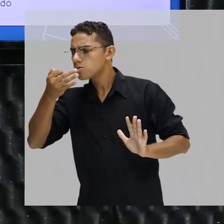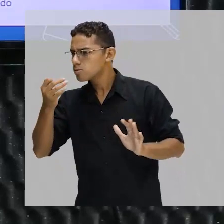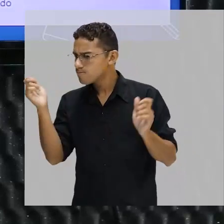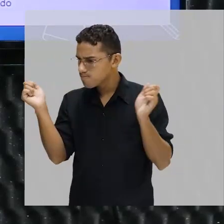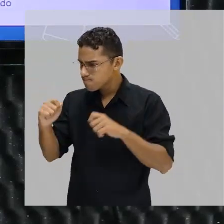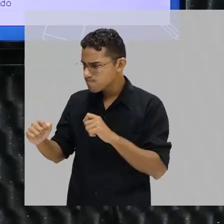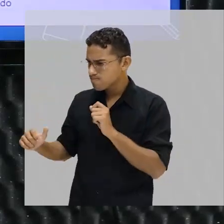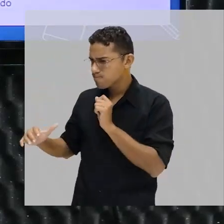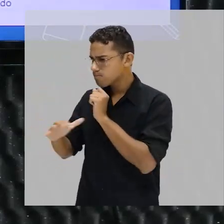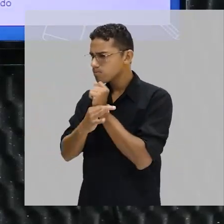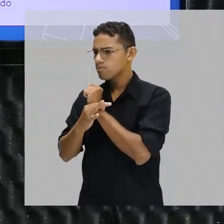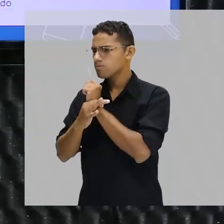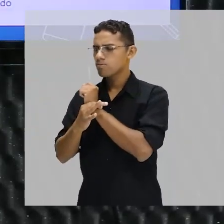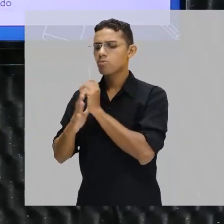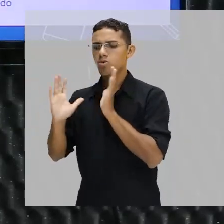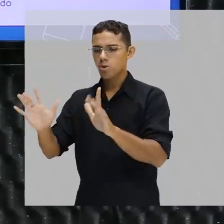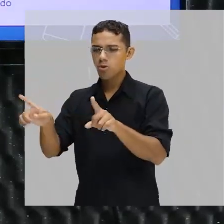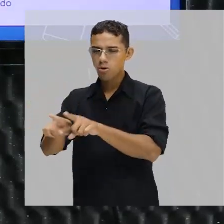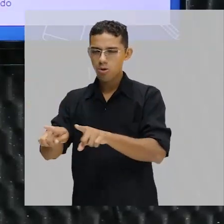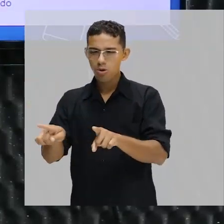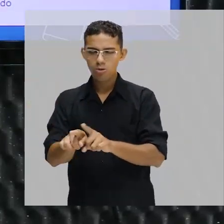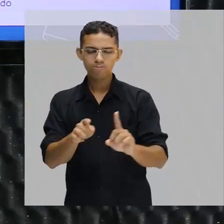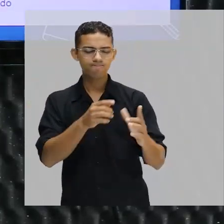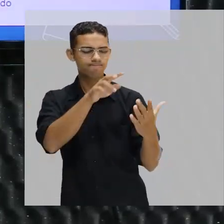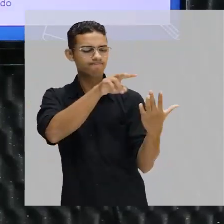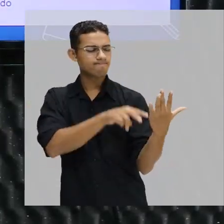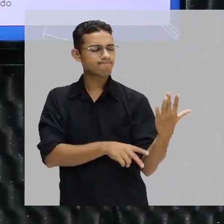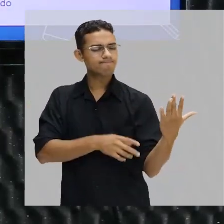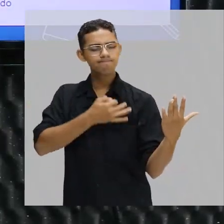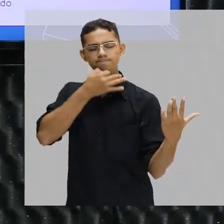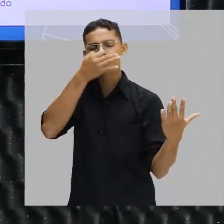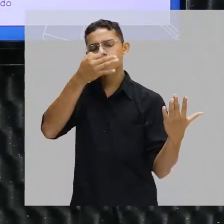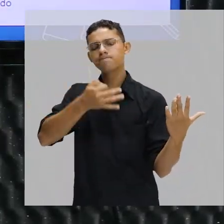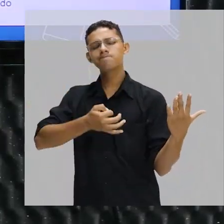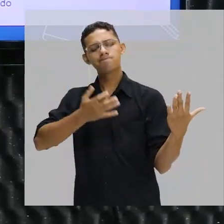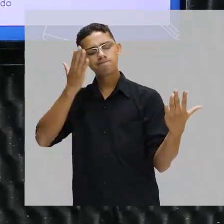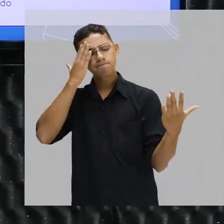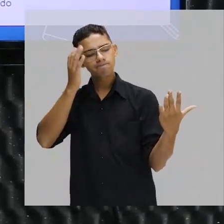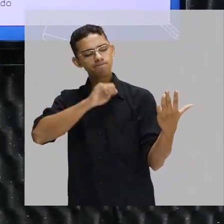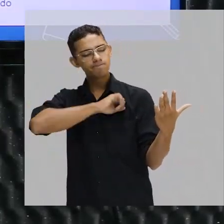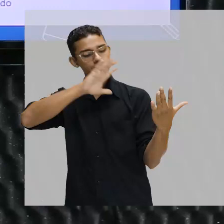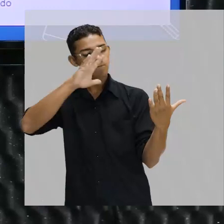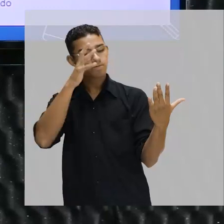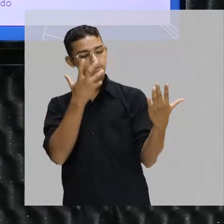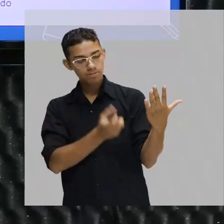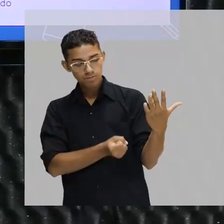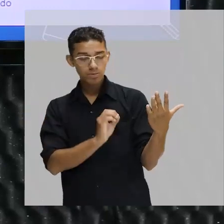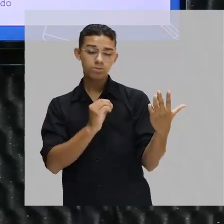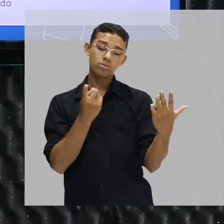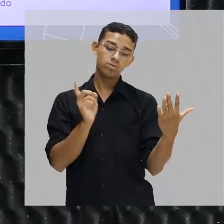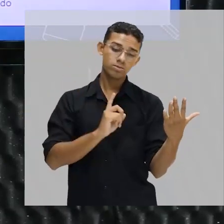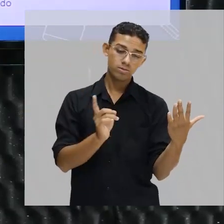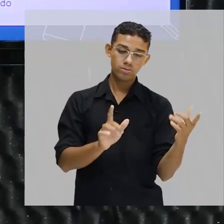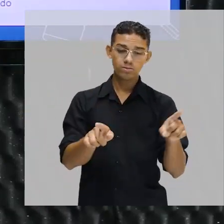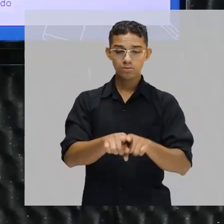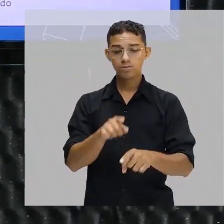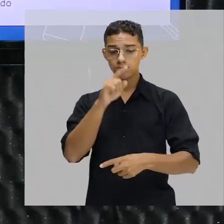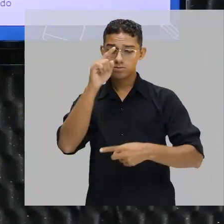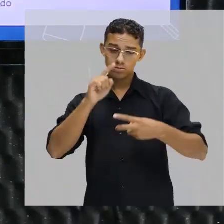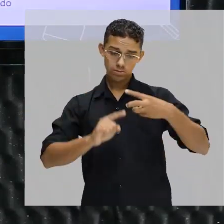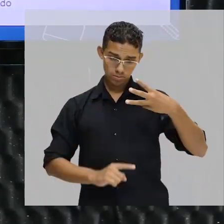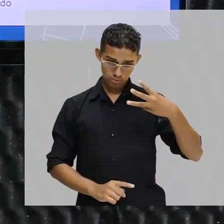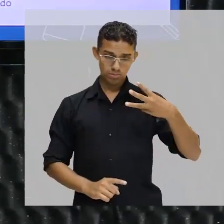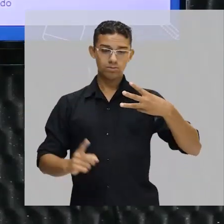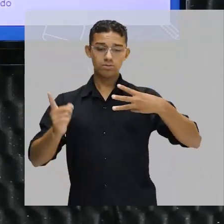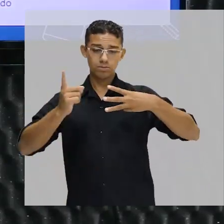vista e pela tentativa de persuadir o leitor. Sua estrutura textual é dividida em 3 partes, né? A tese, né? Você